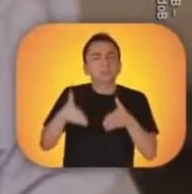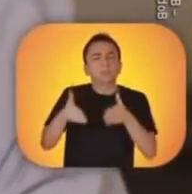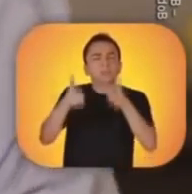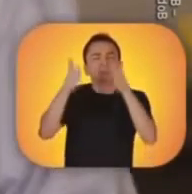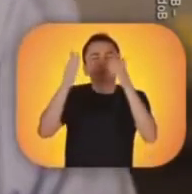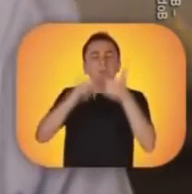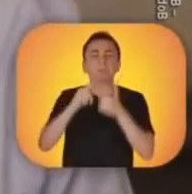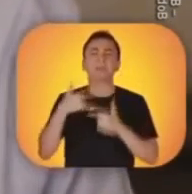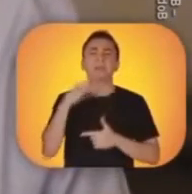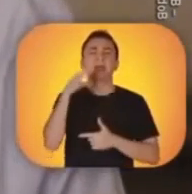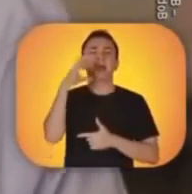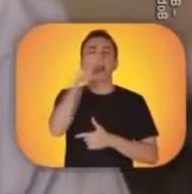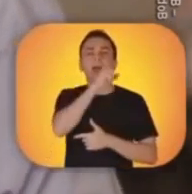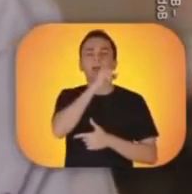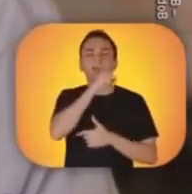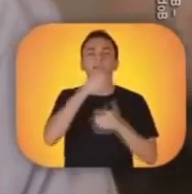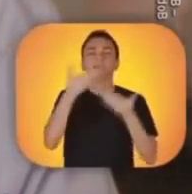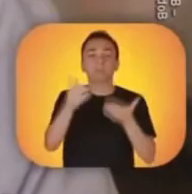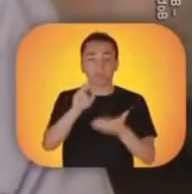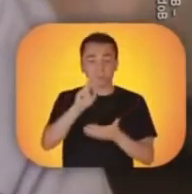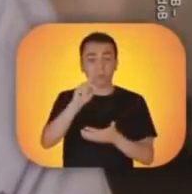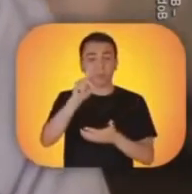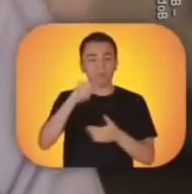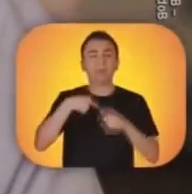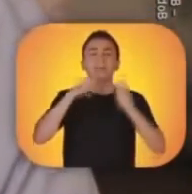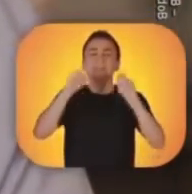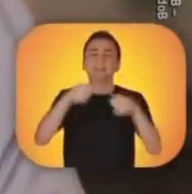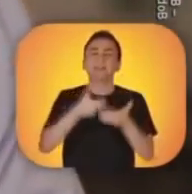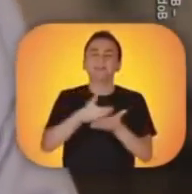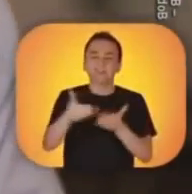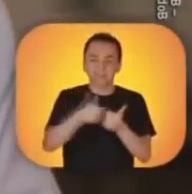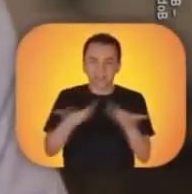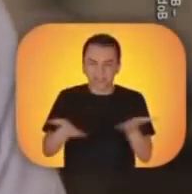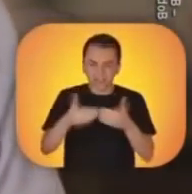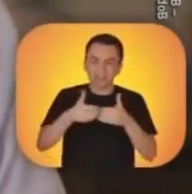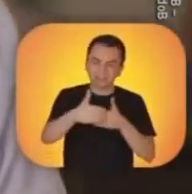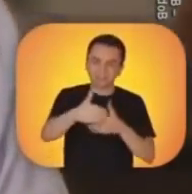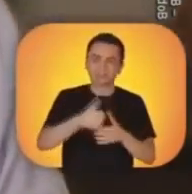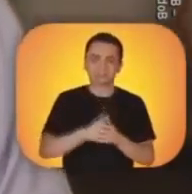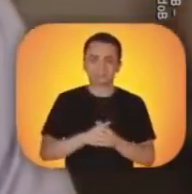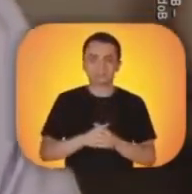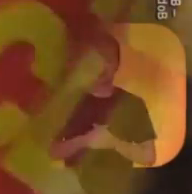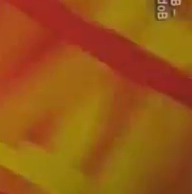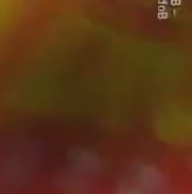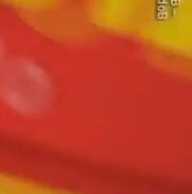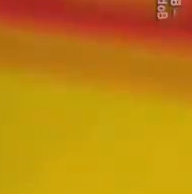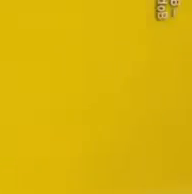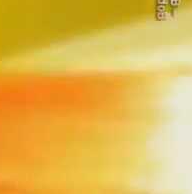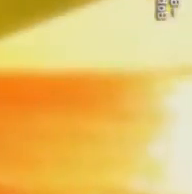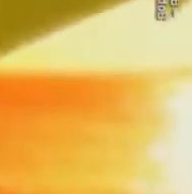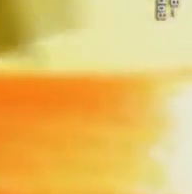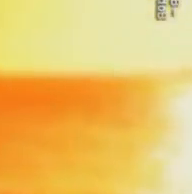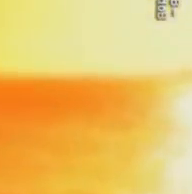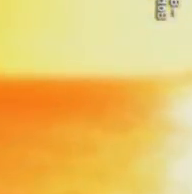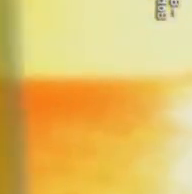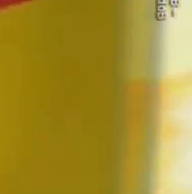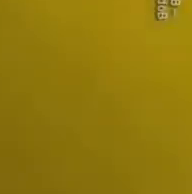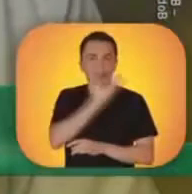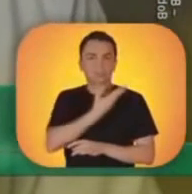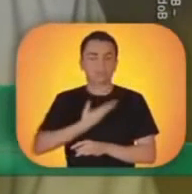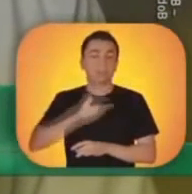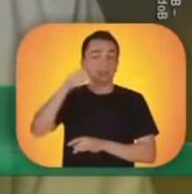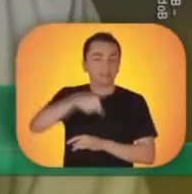pré-moldadas e de rápida instalação, as UPAs podem começar a funcionar em poucos meses. Roberto Cláudio